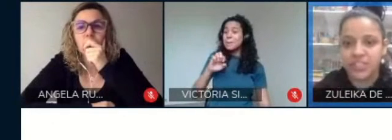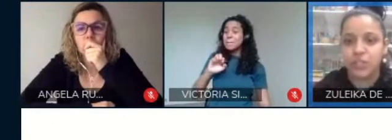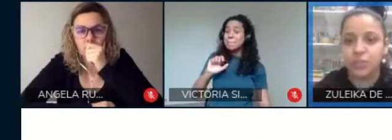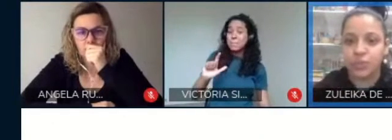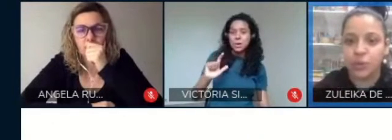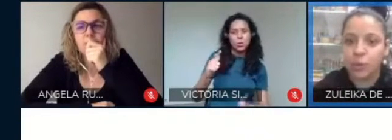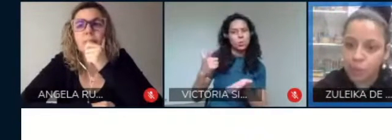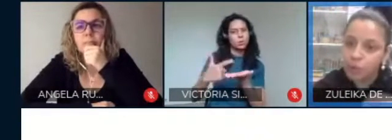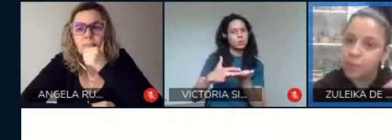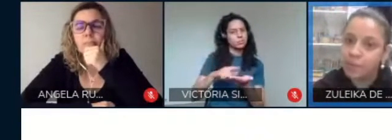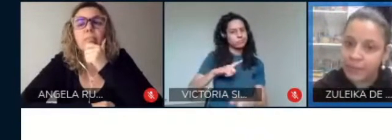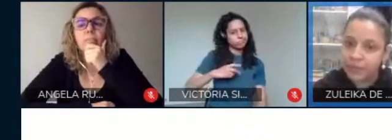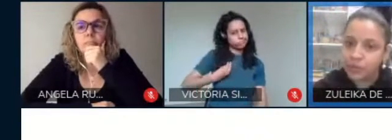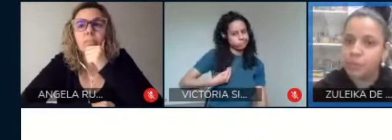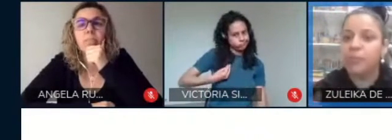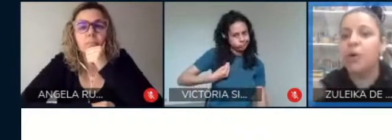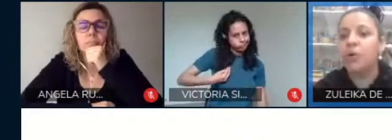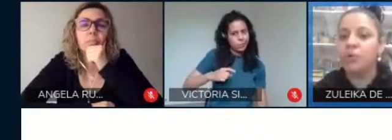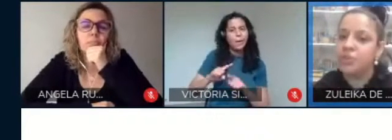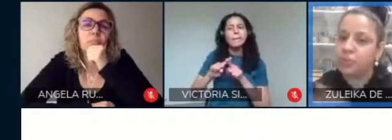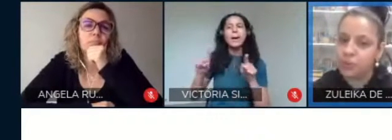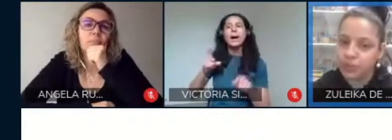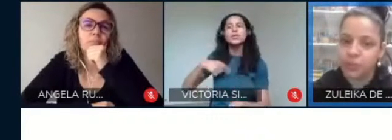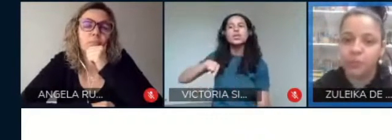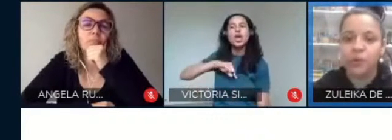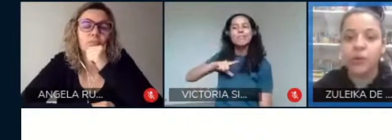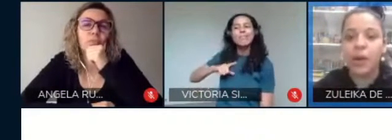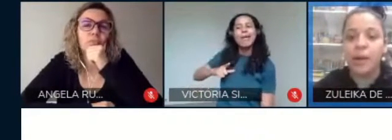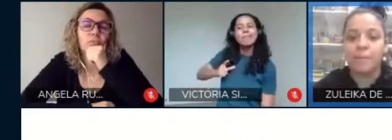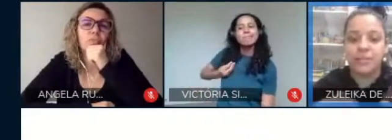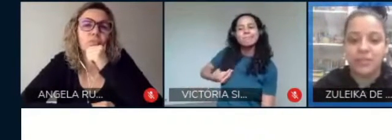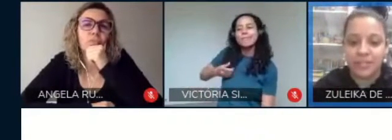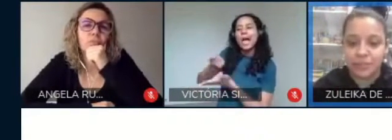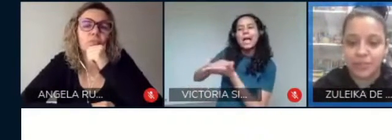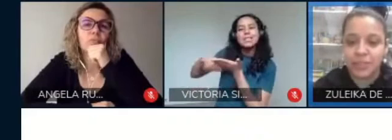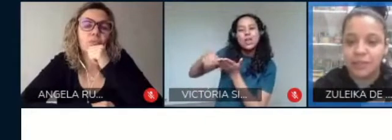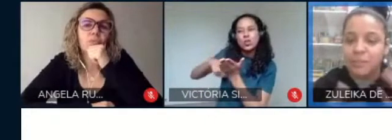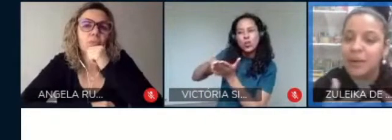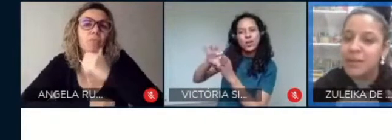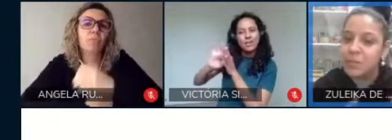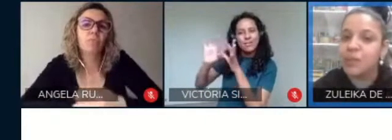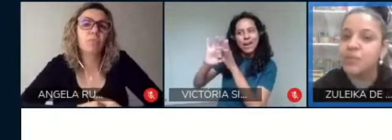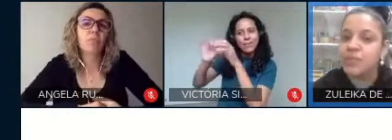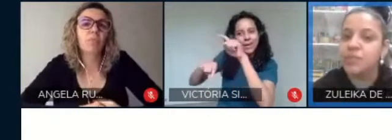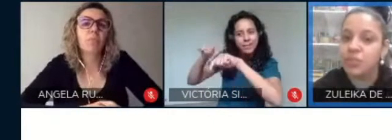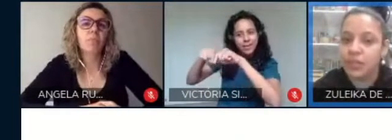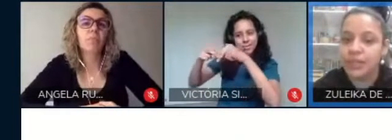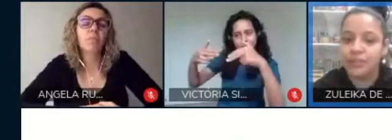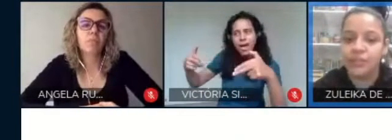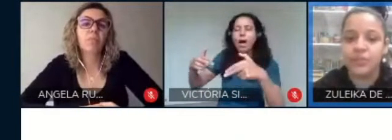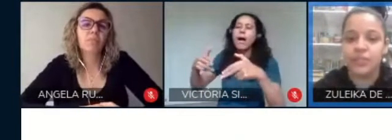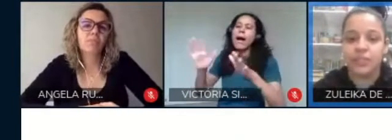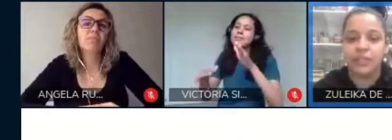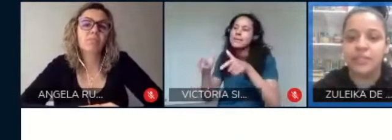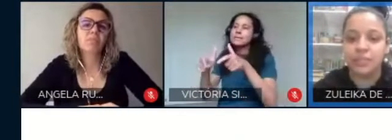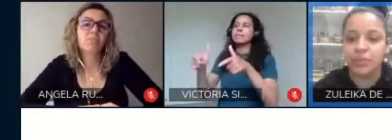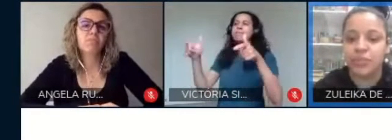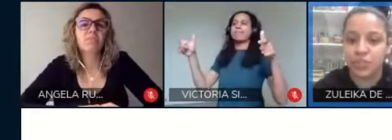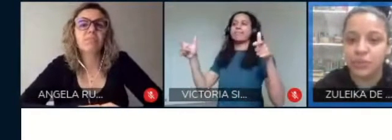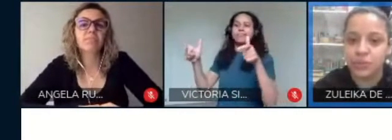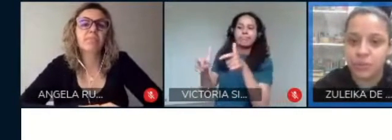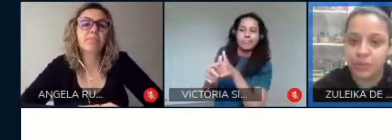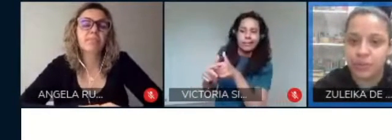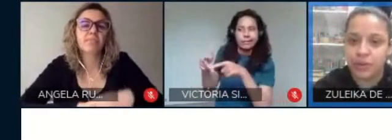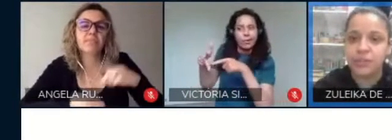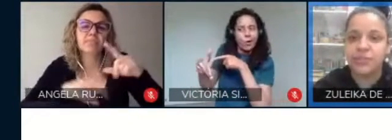as assinaturas às vezes mudam um pouco, ampliam um pouco, diminuem um pouco, mas nós temos mais ou menos isso de livros